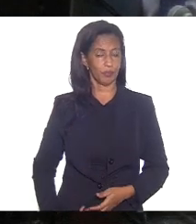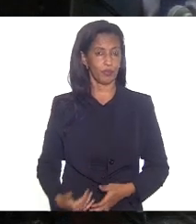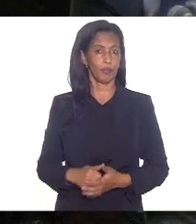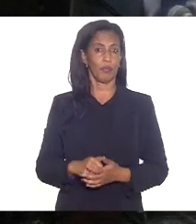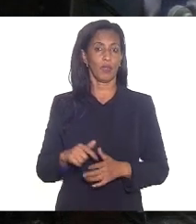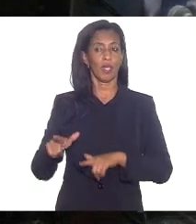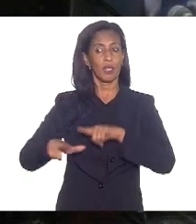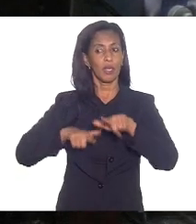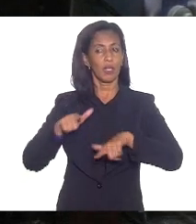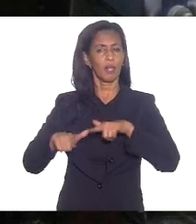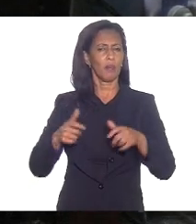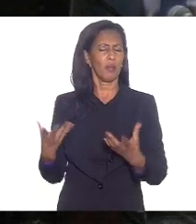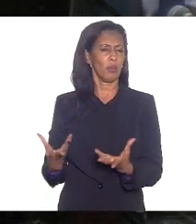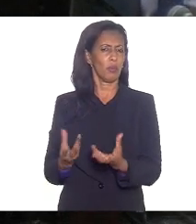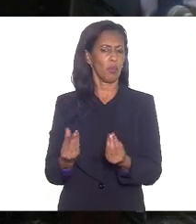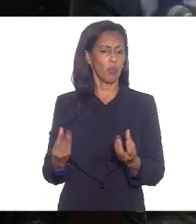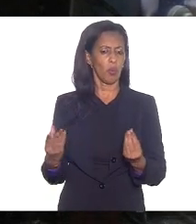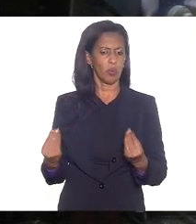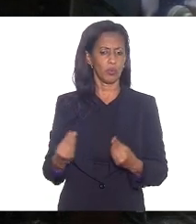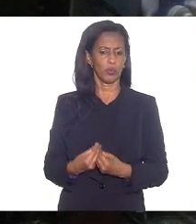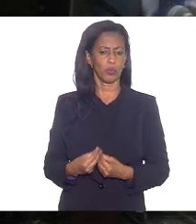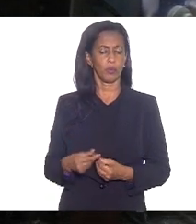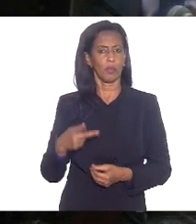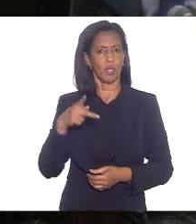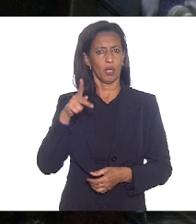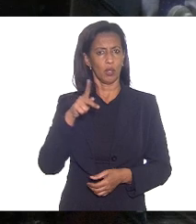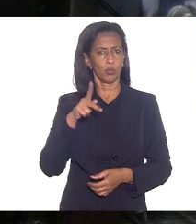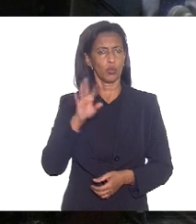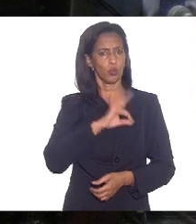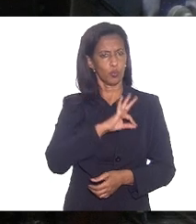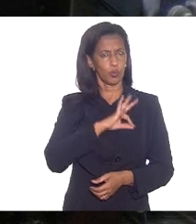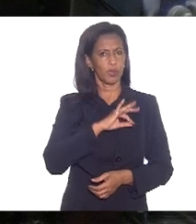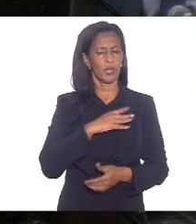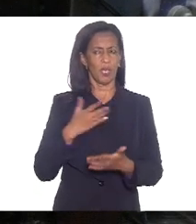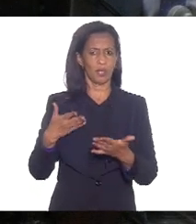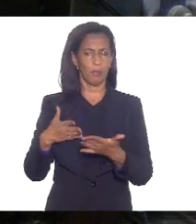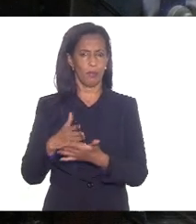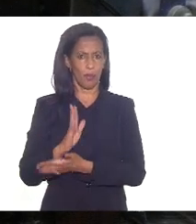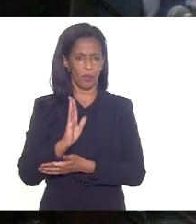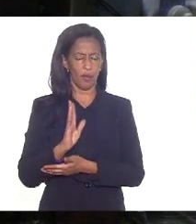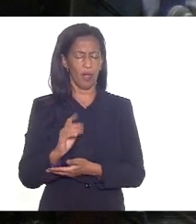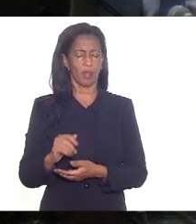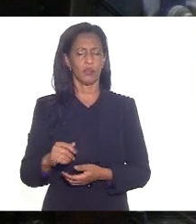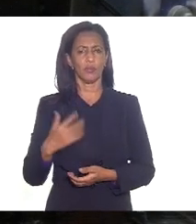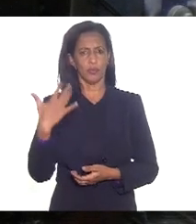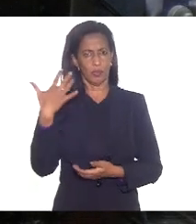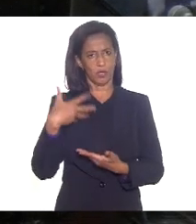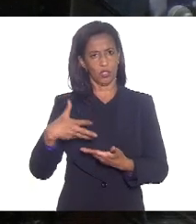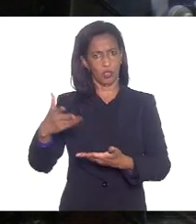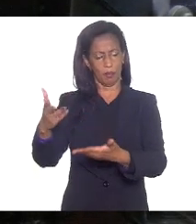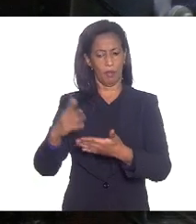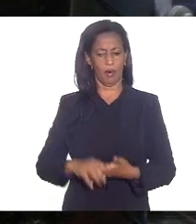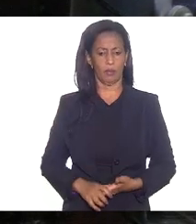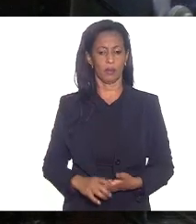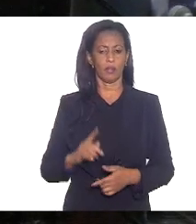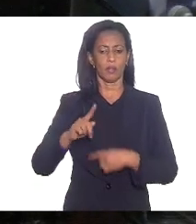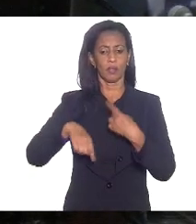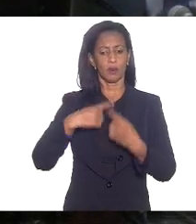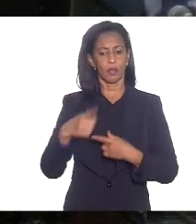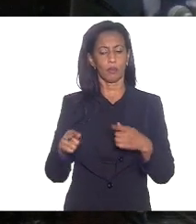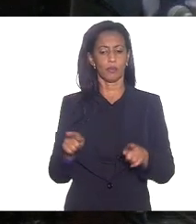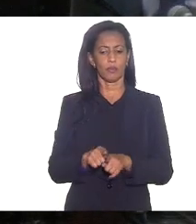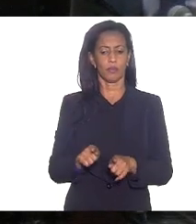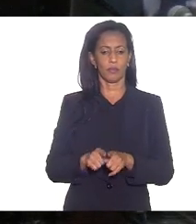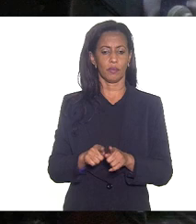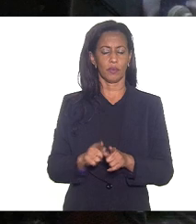e trabalhamos muito para que os policiais aprovados fossem chamados. Posteriormente, se